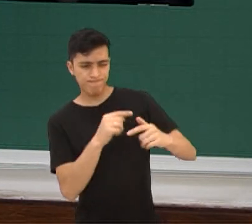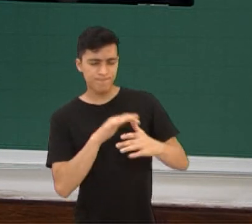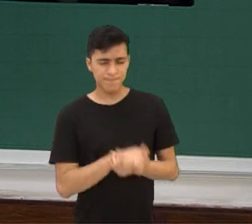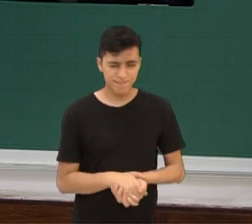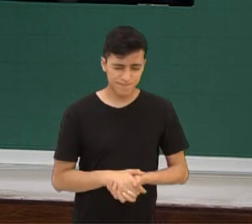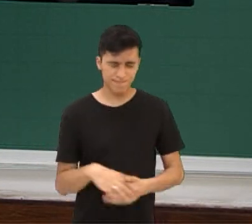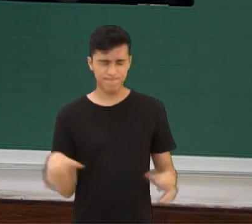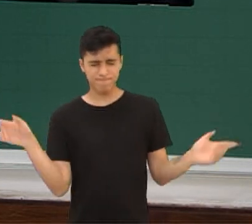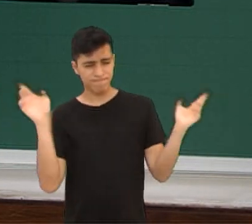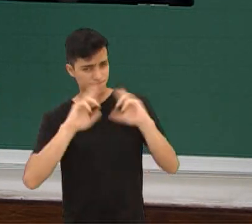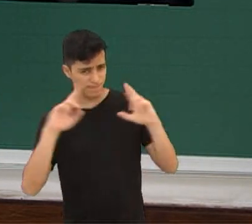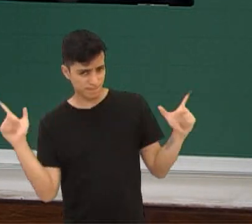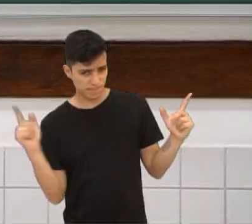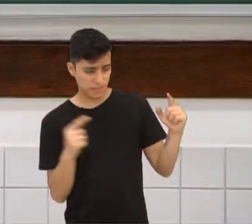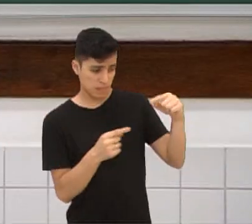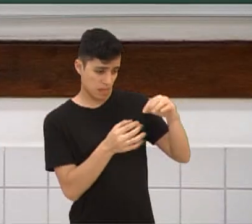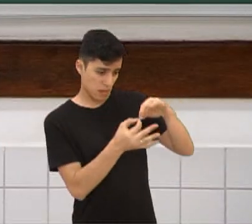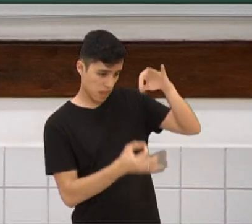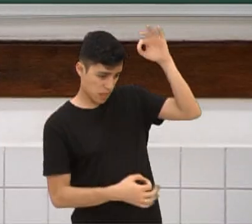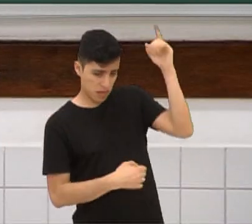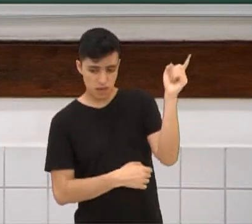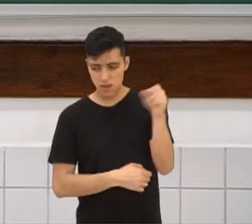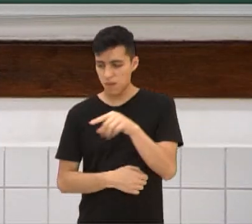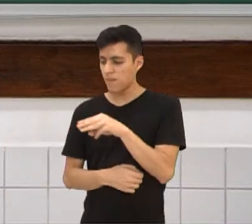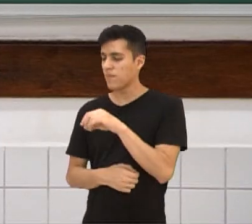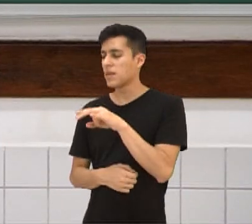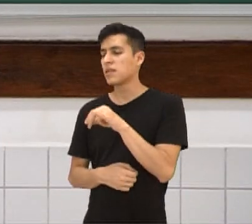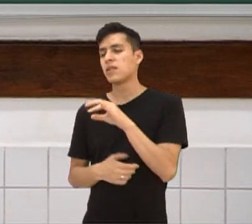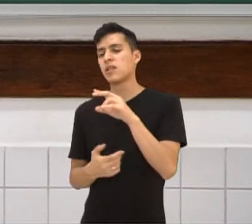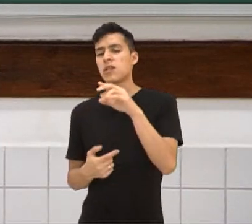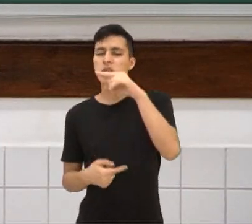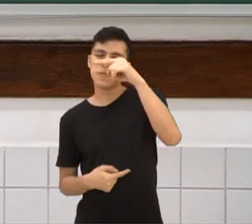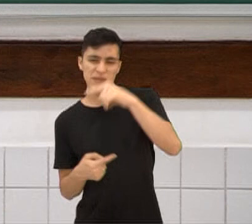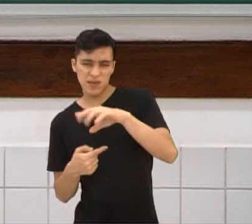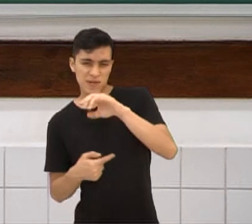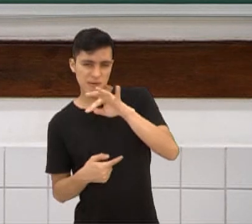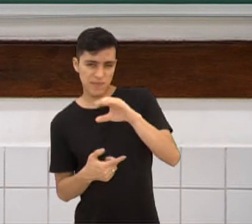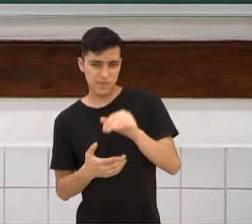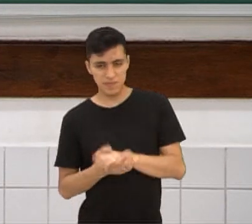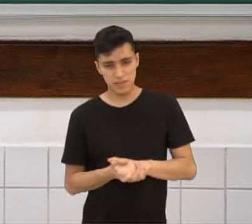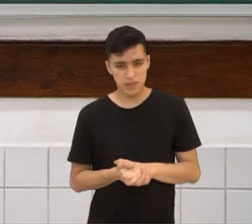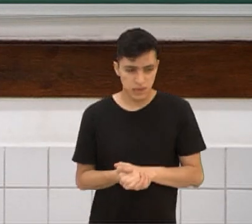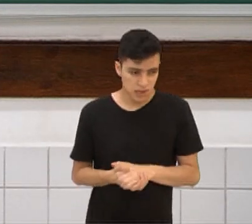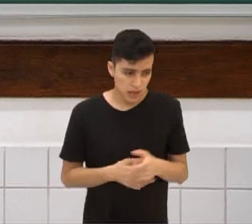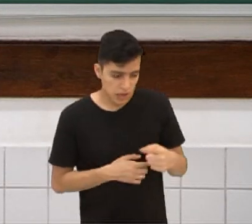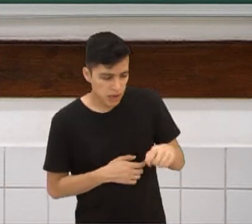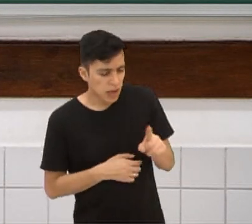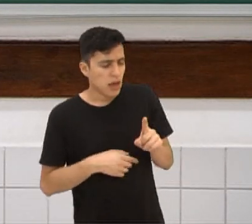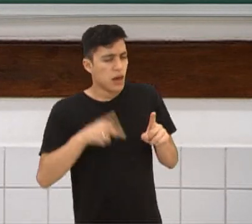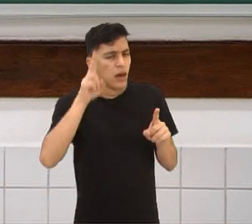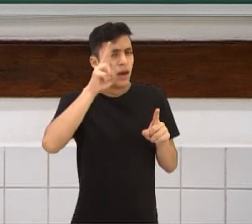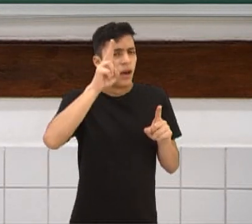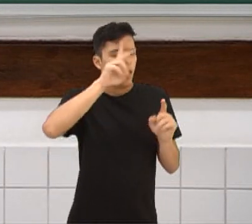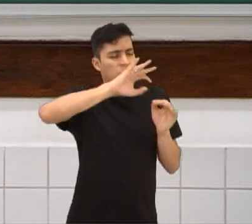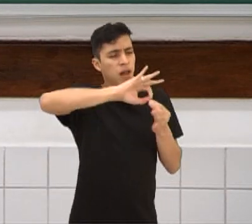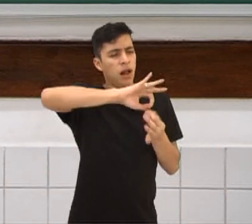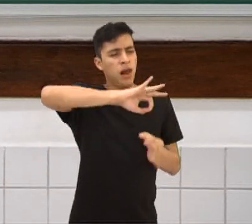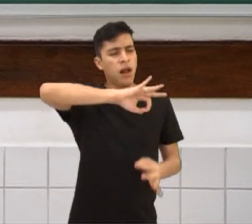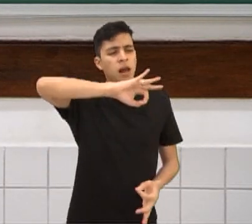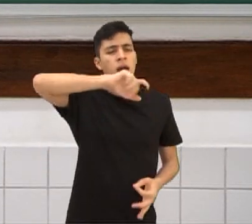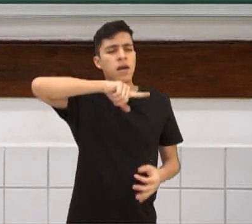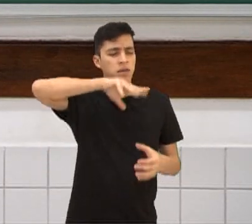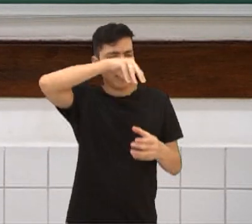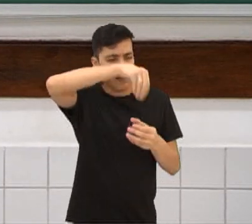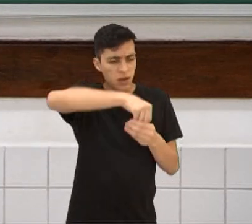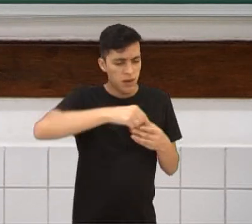é a diferença entre um conto e um mini conto? Bom, é que o conto tem uma extensão maior, mas ele contém